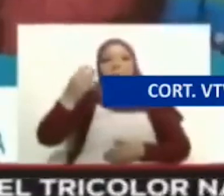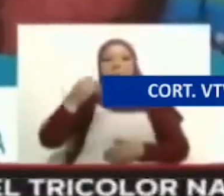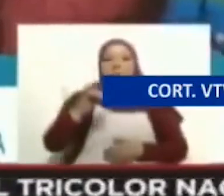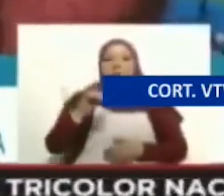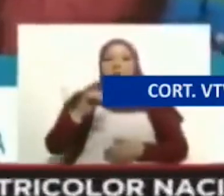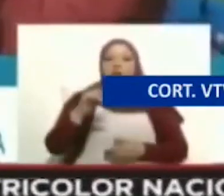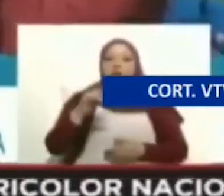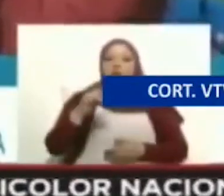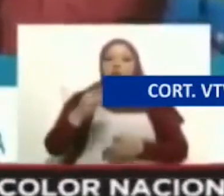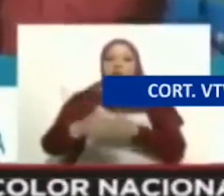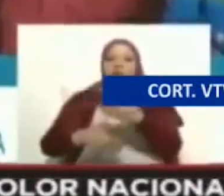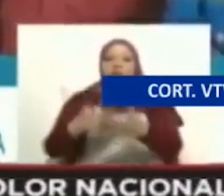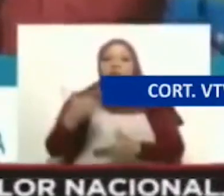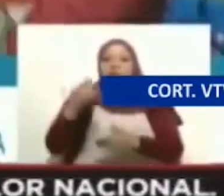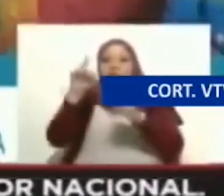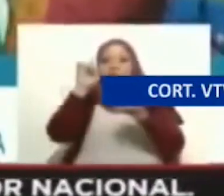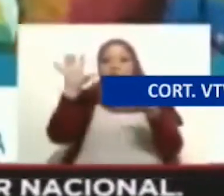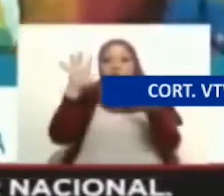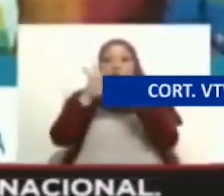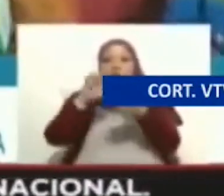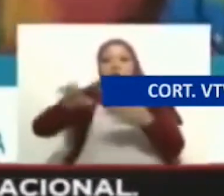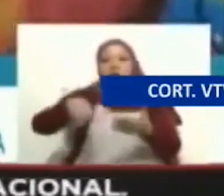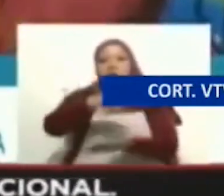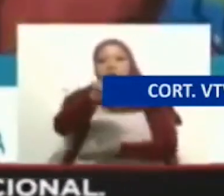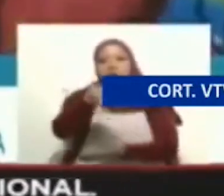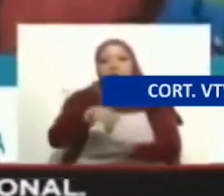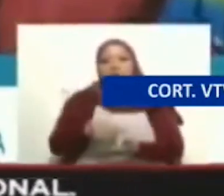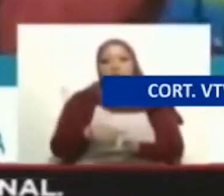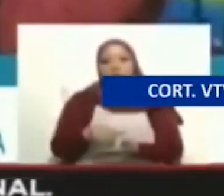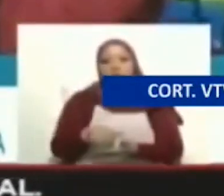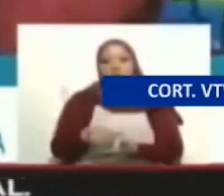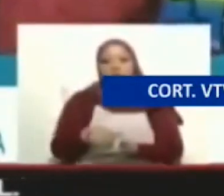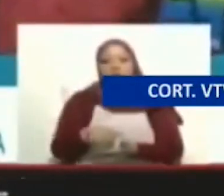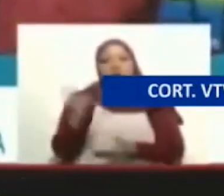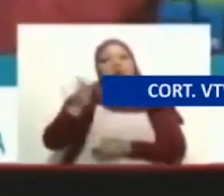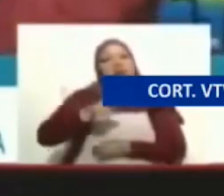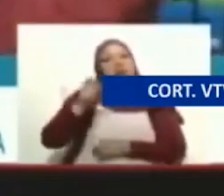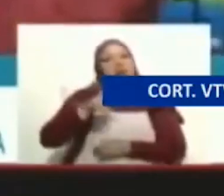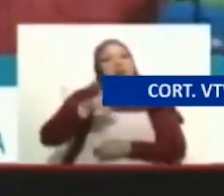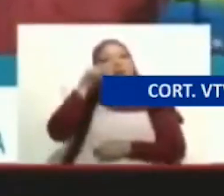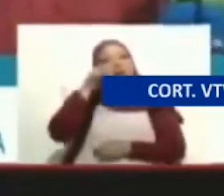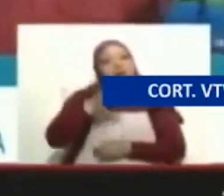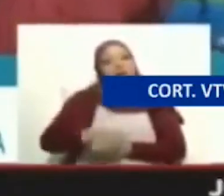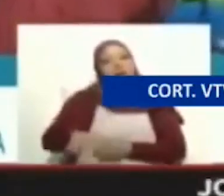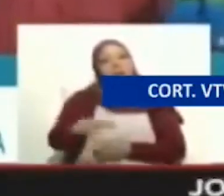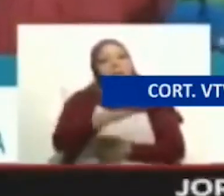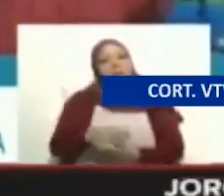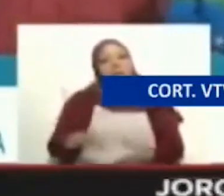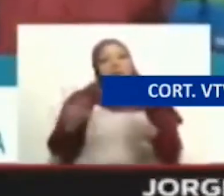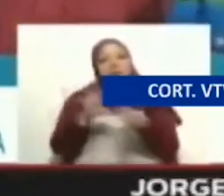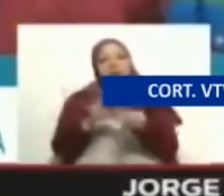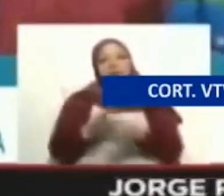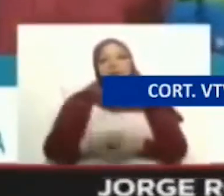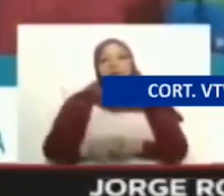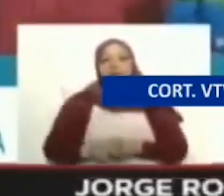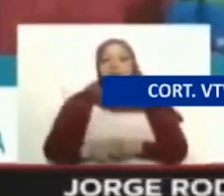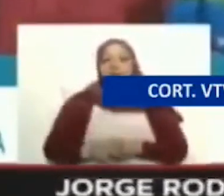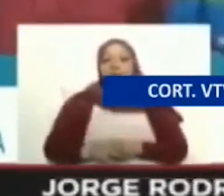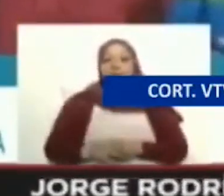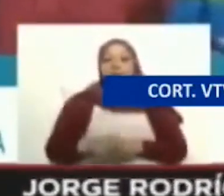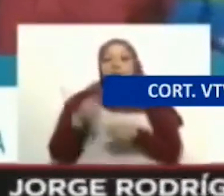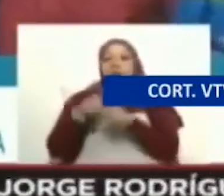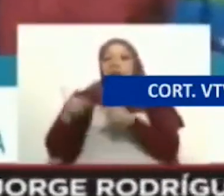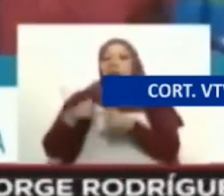venezuelana também acusa o regime do ditador Maduro de estar usando a pauta de Essequibo e o referendo como uma cortina de fumaça para